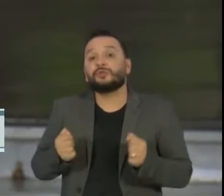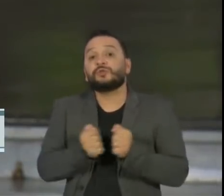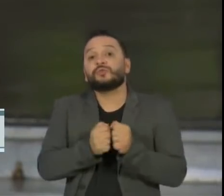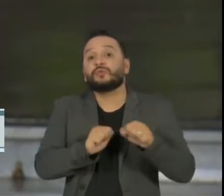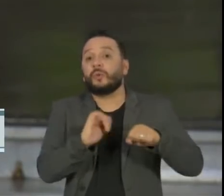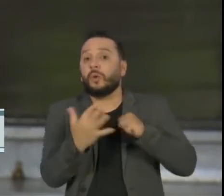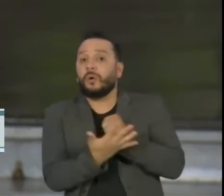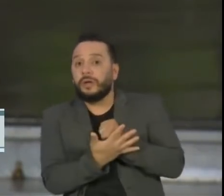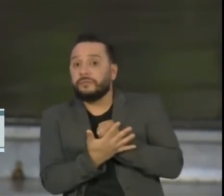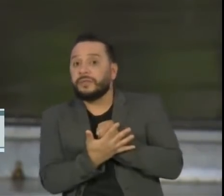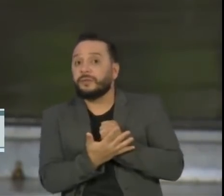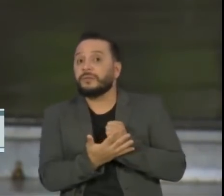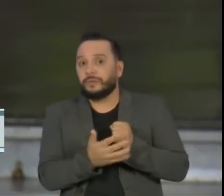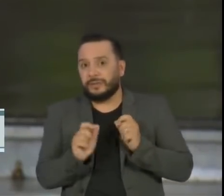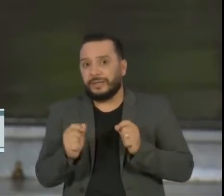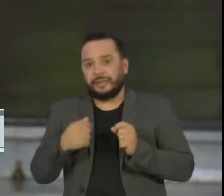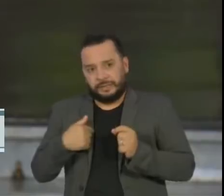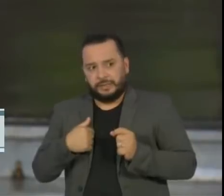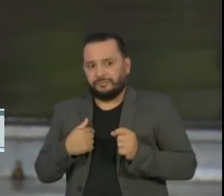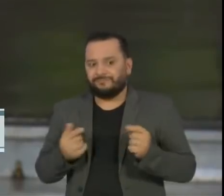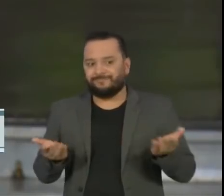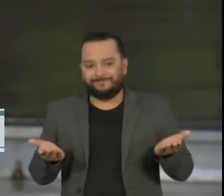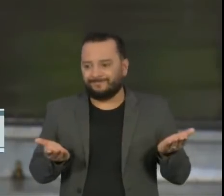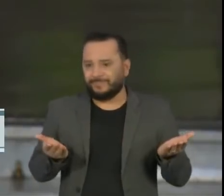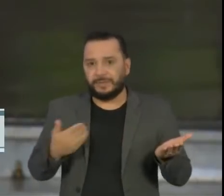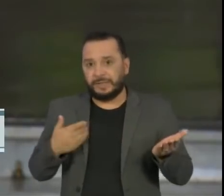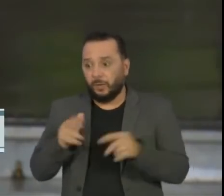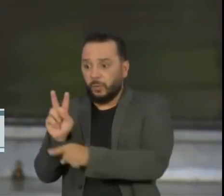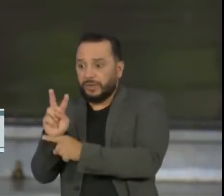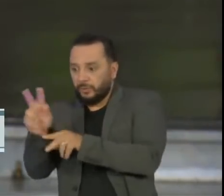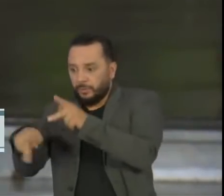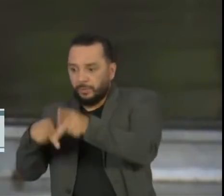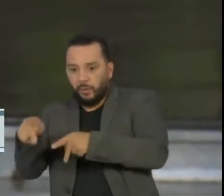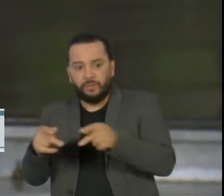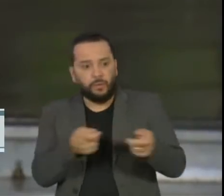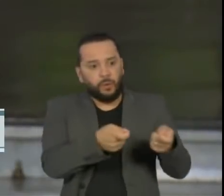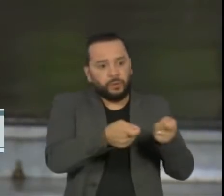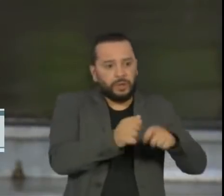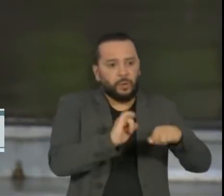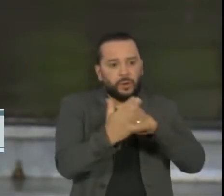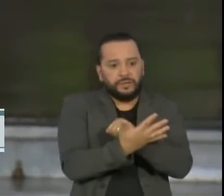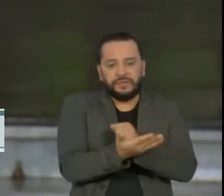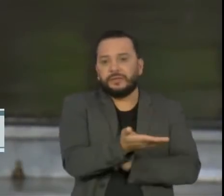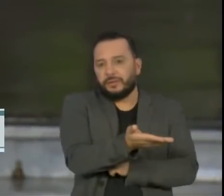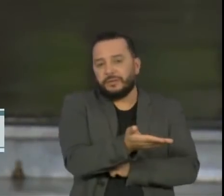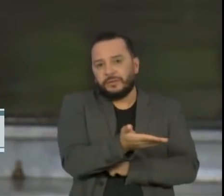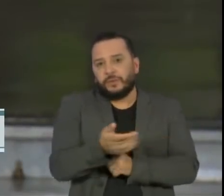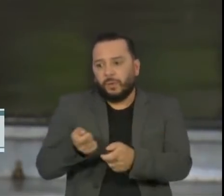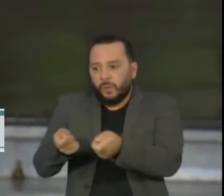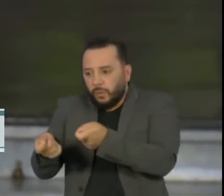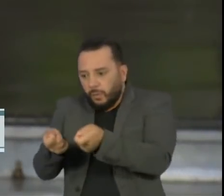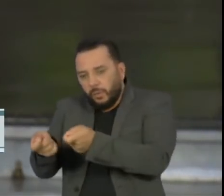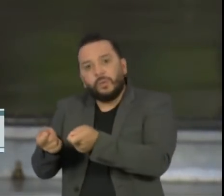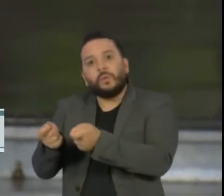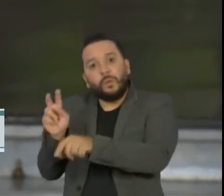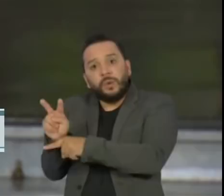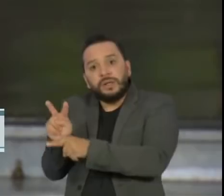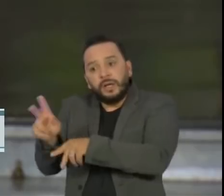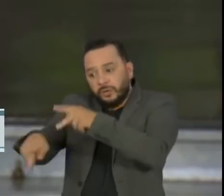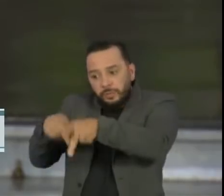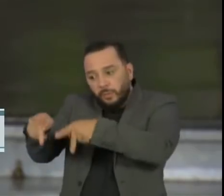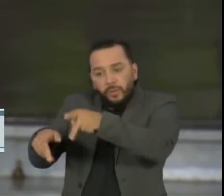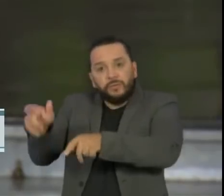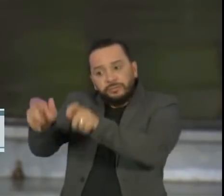e econômicos. Então, a gente está trabalhando nessas duas pontas e garantindo que todas as pessoas que precisem de